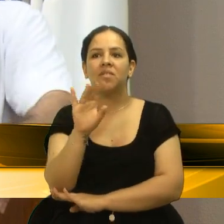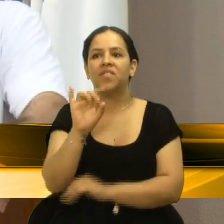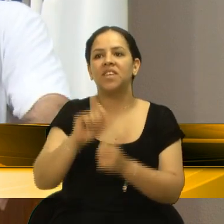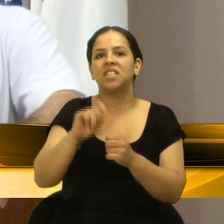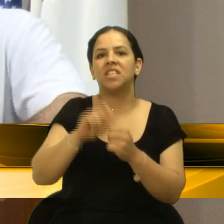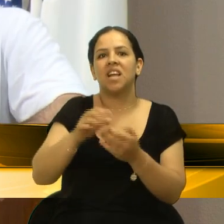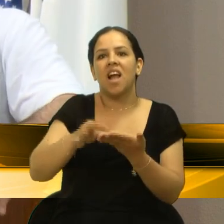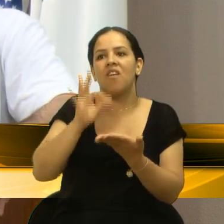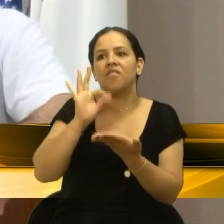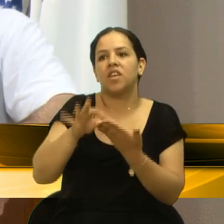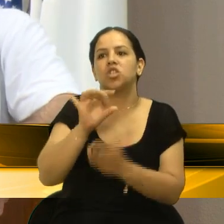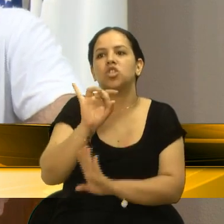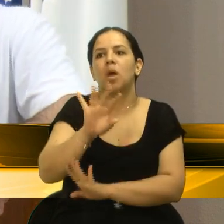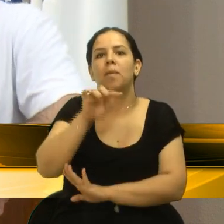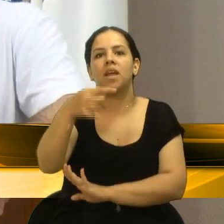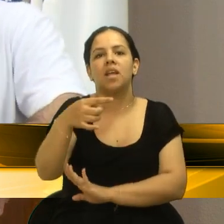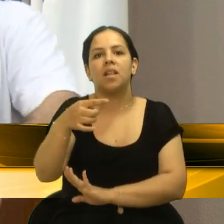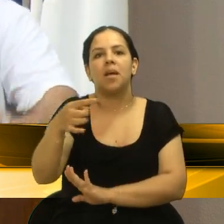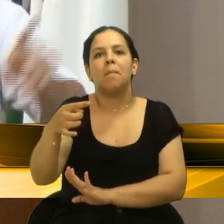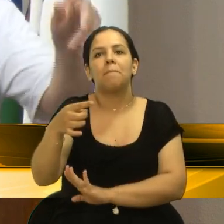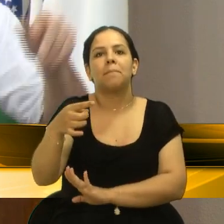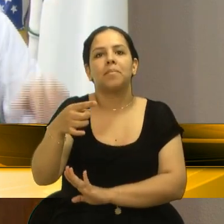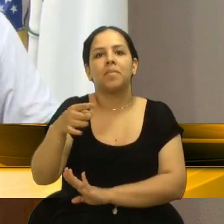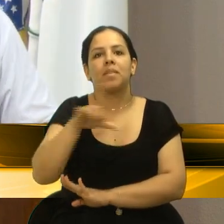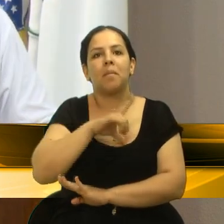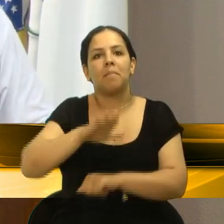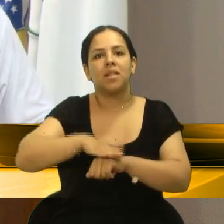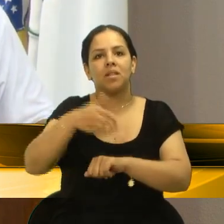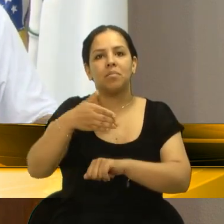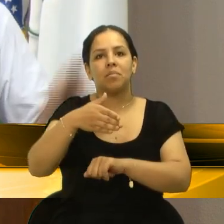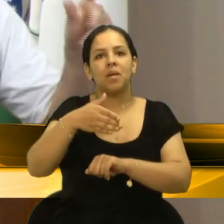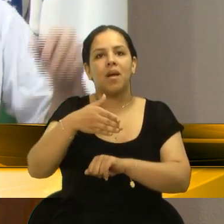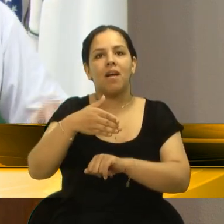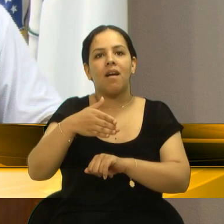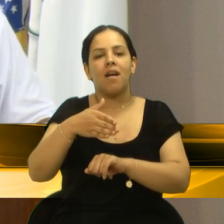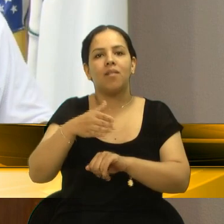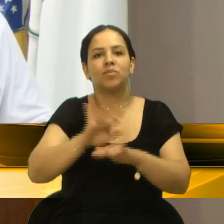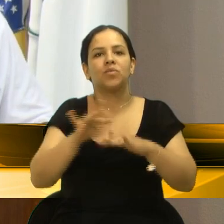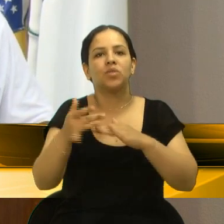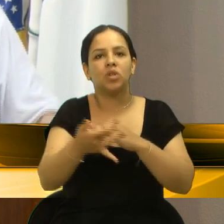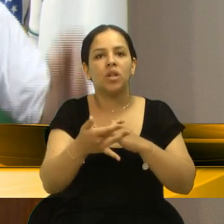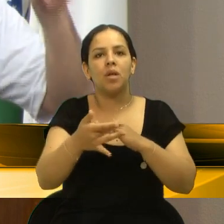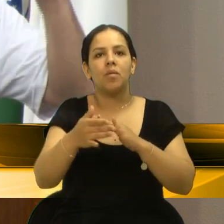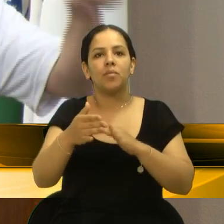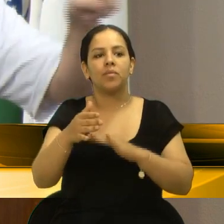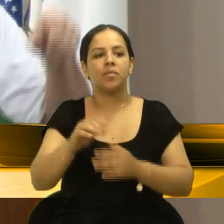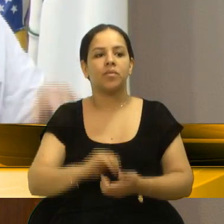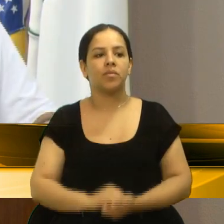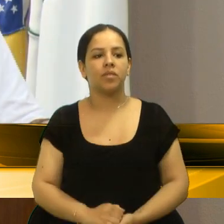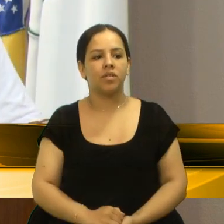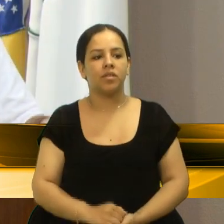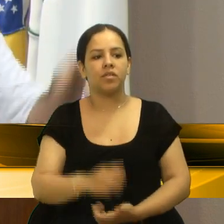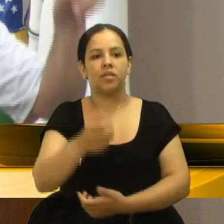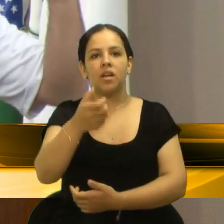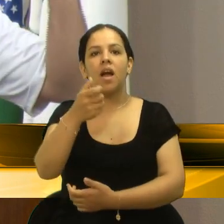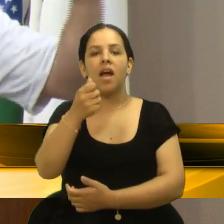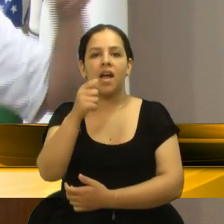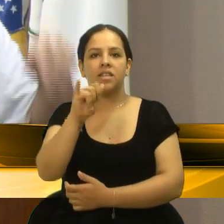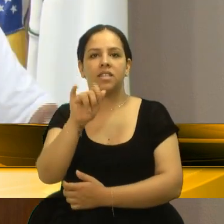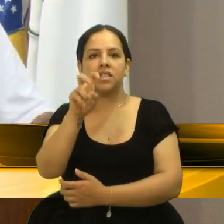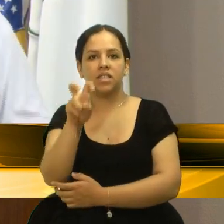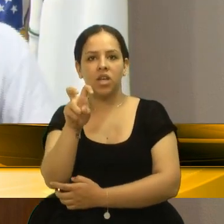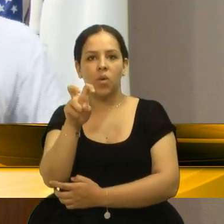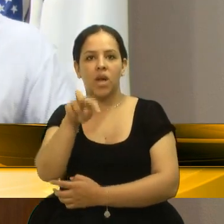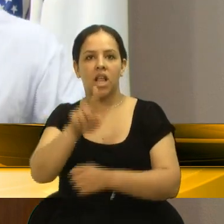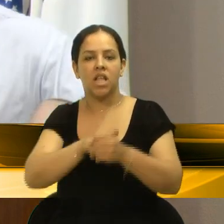patrocinar a página da prefeitura. E aí, queria implementar um AI-5 aqui na nossa cidade. Mas parabéns por vocês mostrarem os desmandos